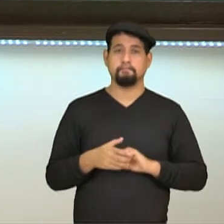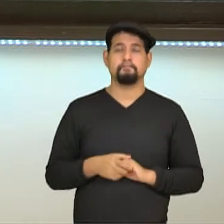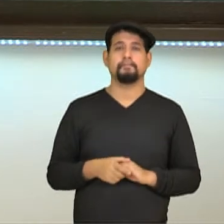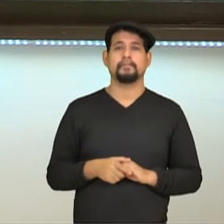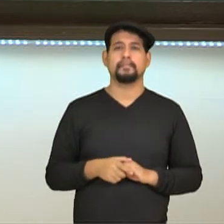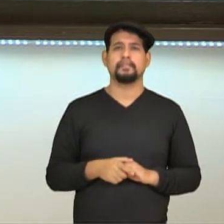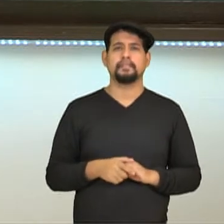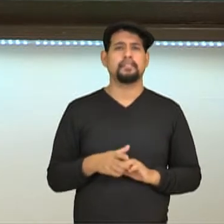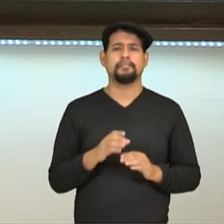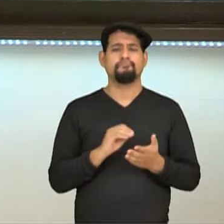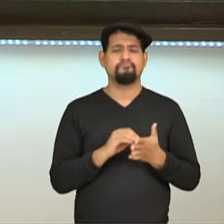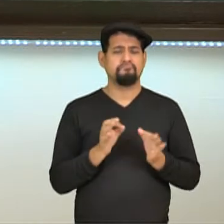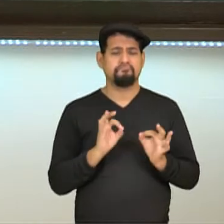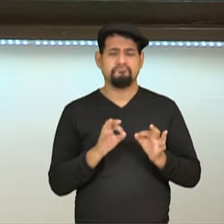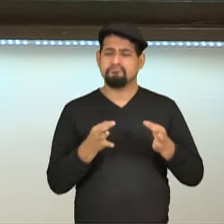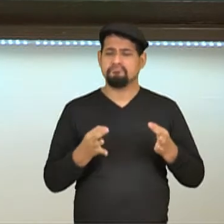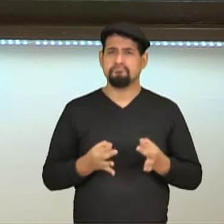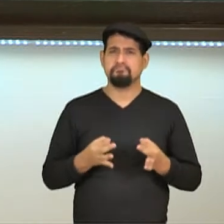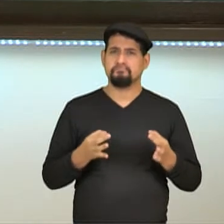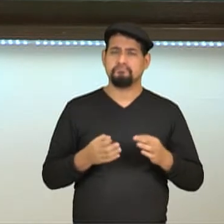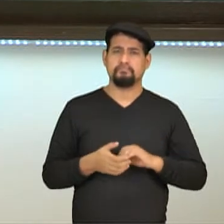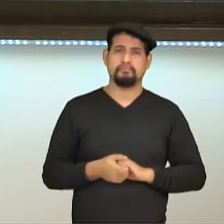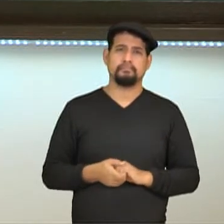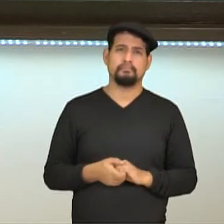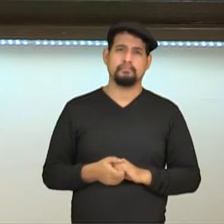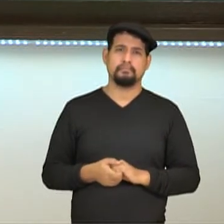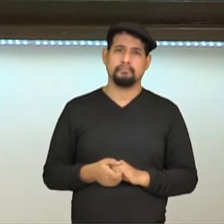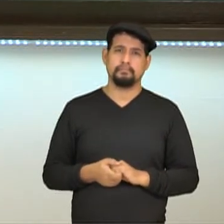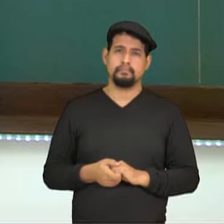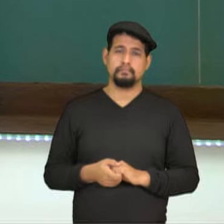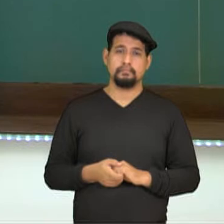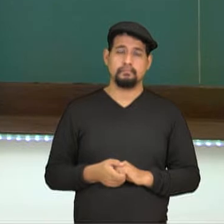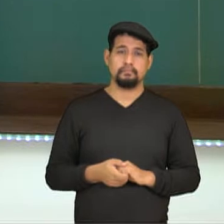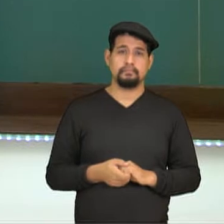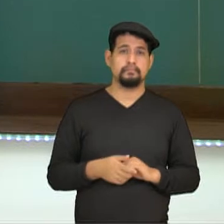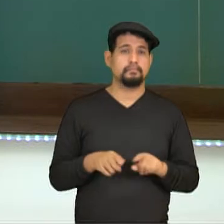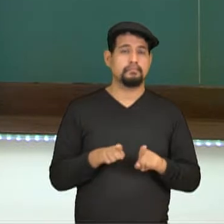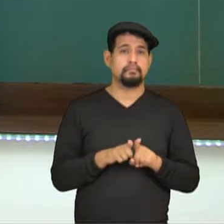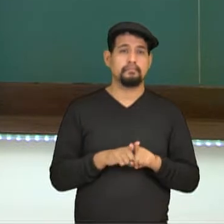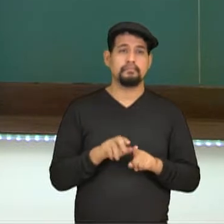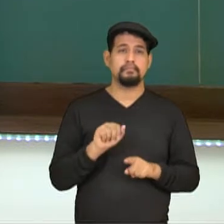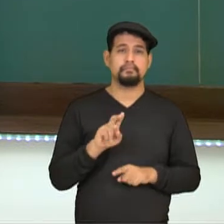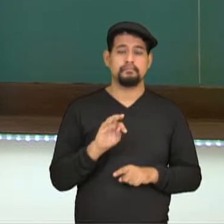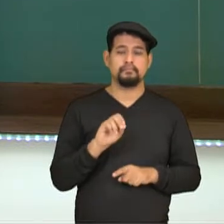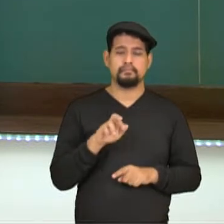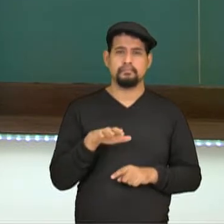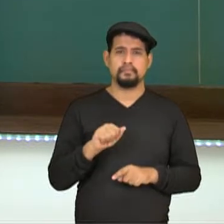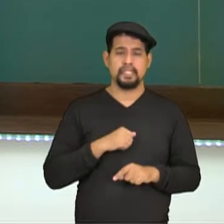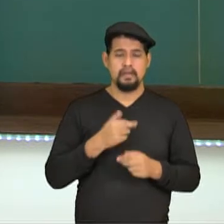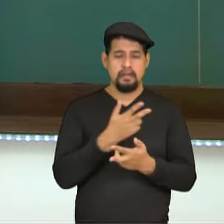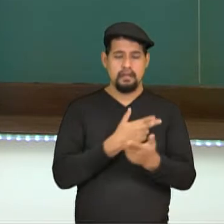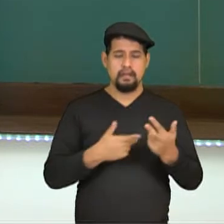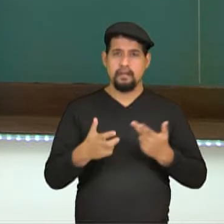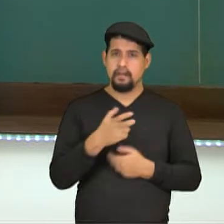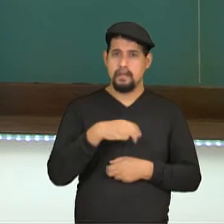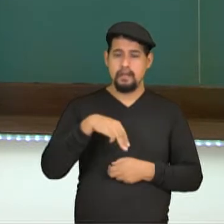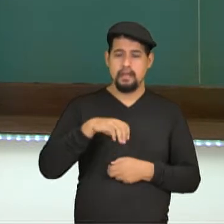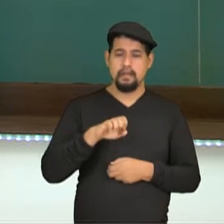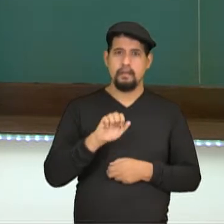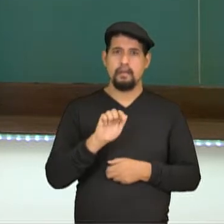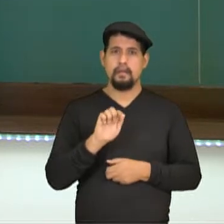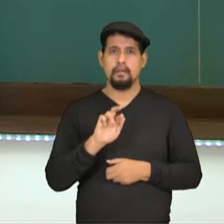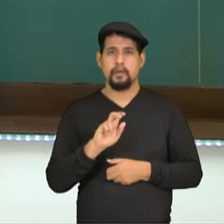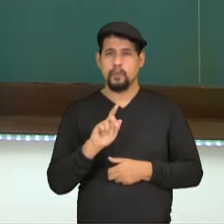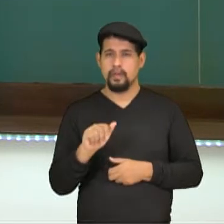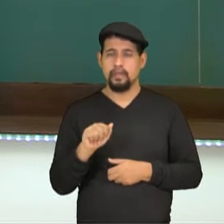cavalo, que não está funcionando muito bem, tá? E a auporquia é uma variação da mergulhia, quando você coloca